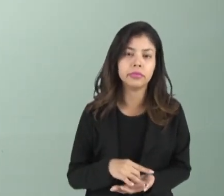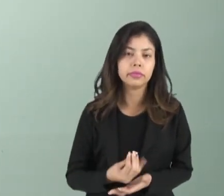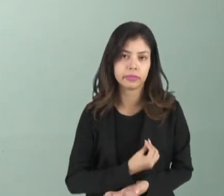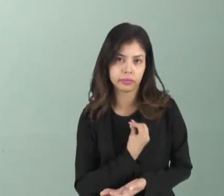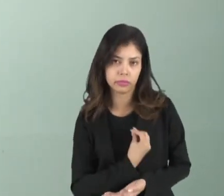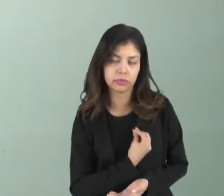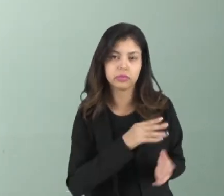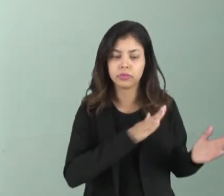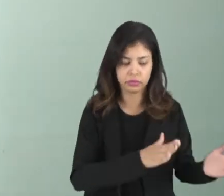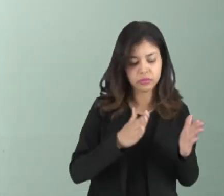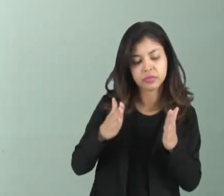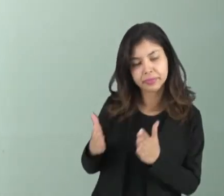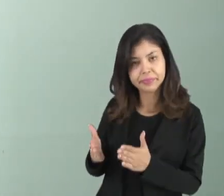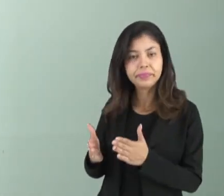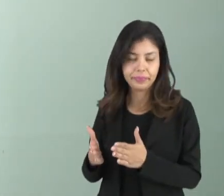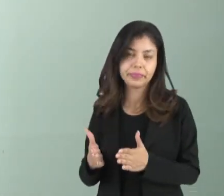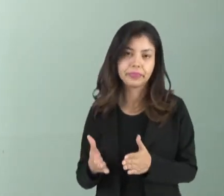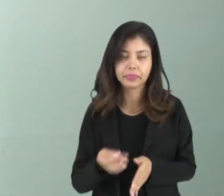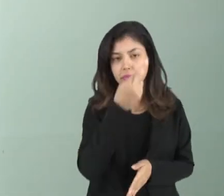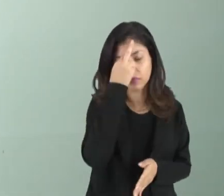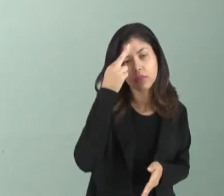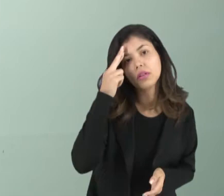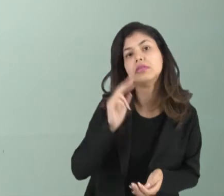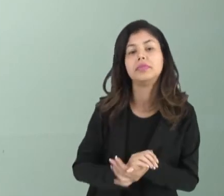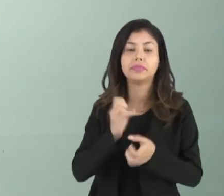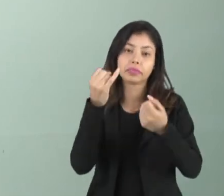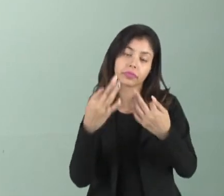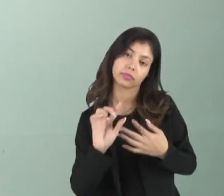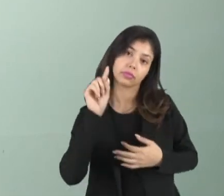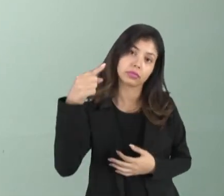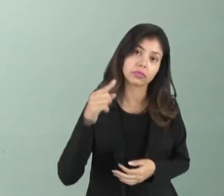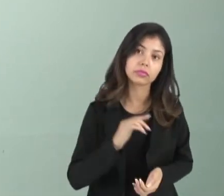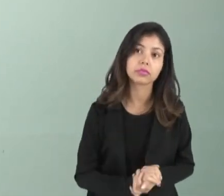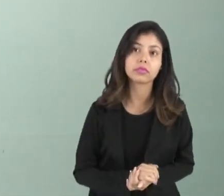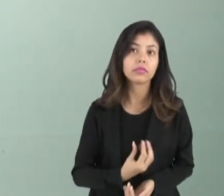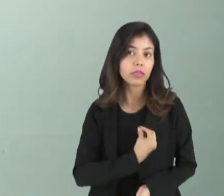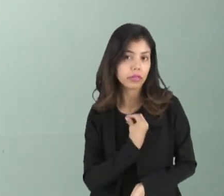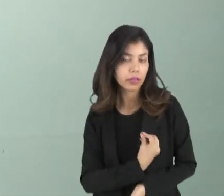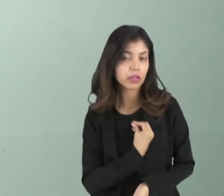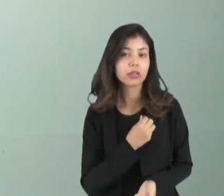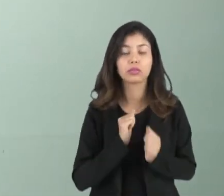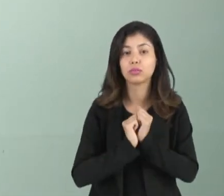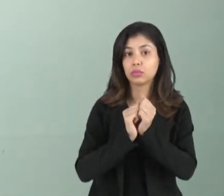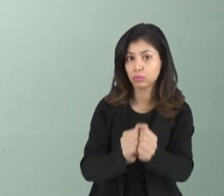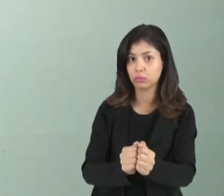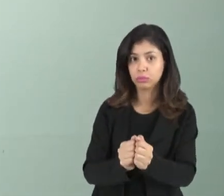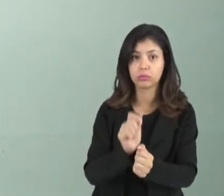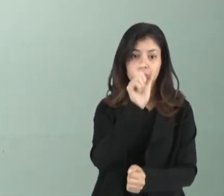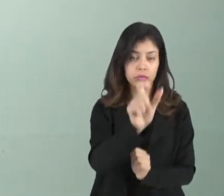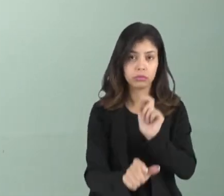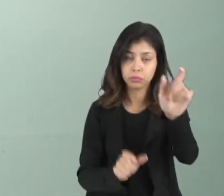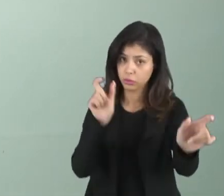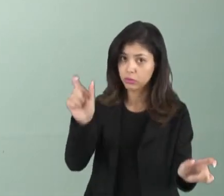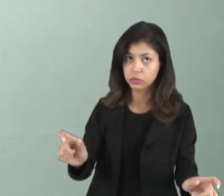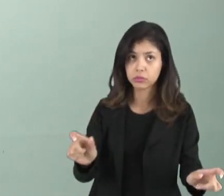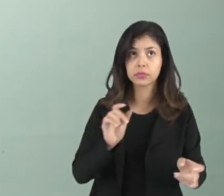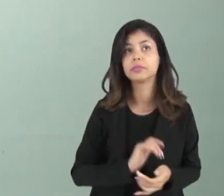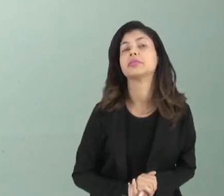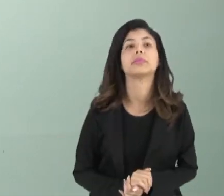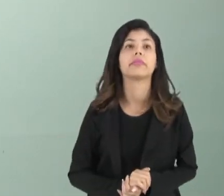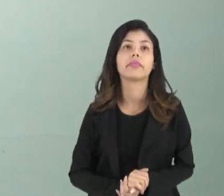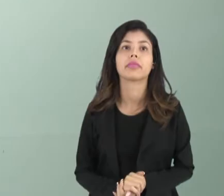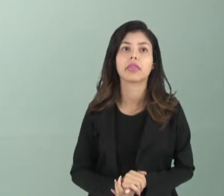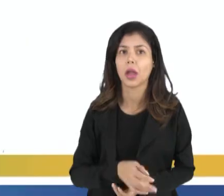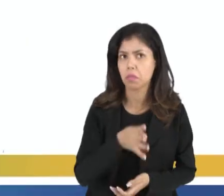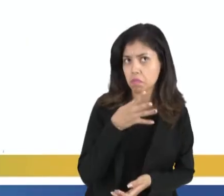vida ali, e você parte para aquela história que está sendo contada ali. E você vai vivenciando junto com os personagens. Tá, vamos